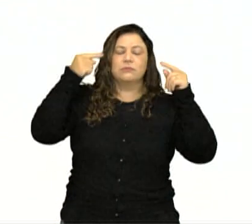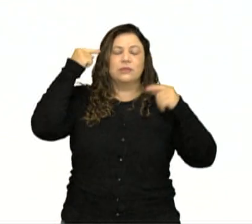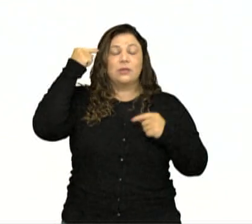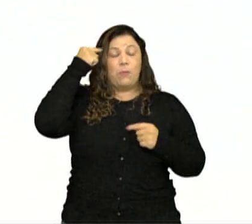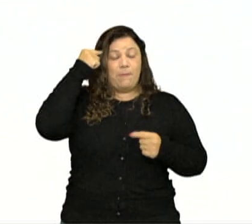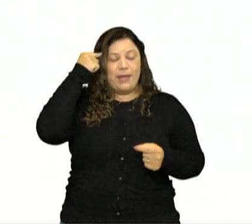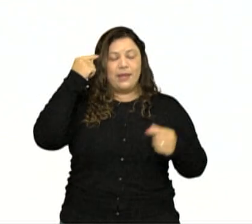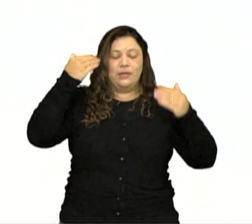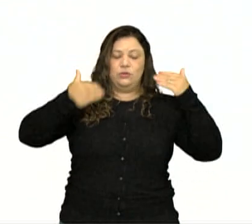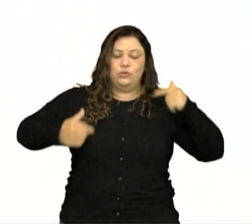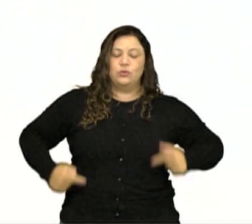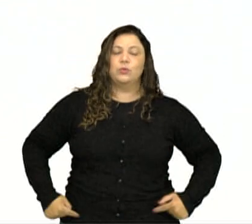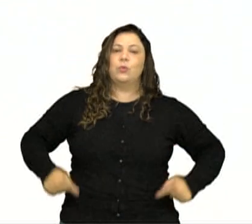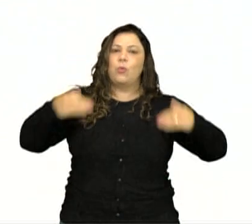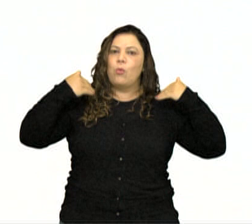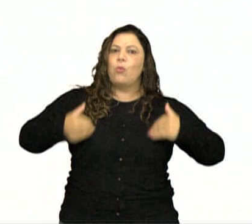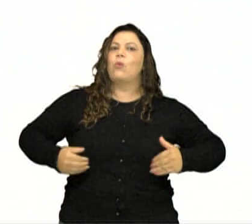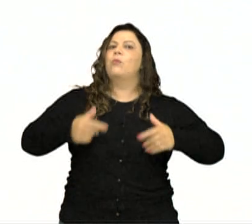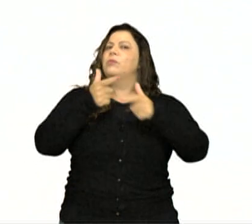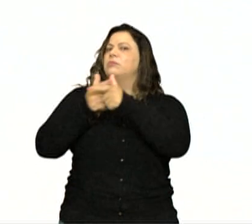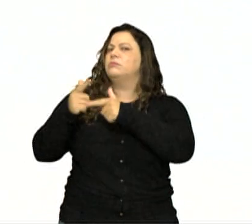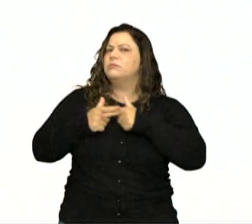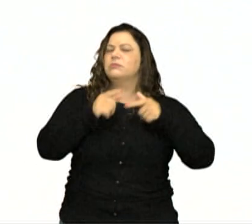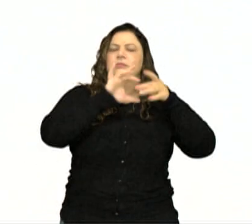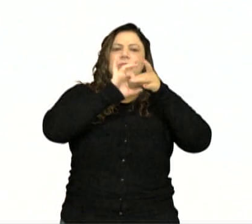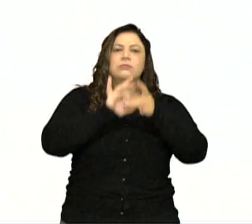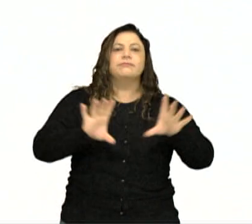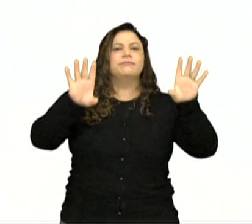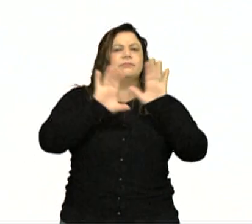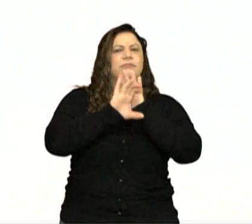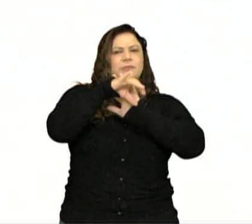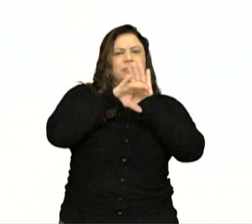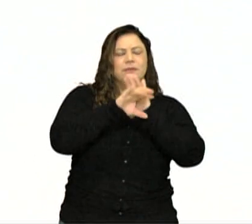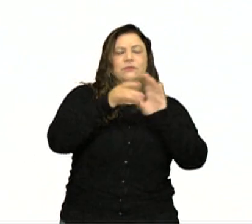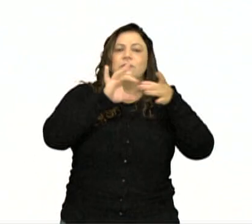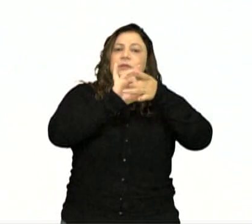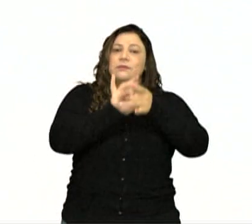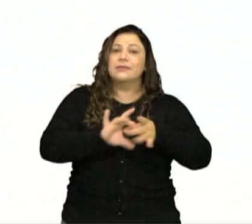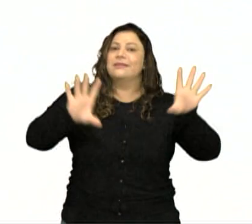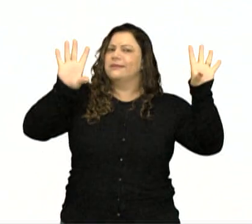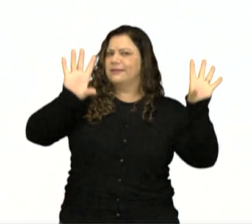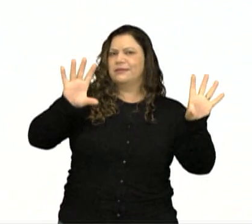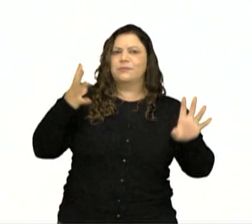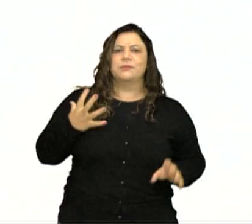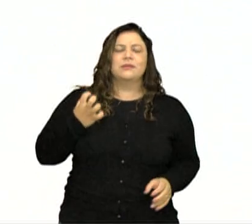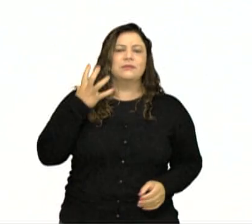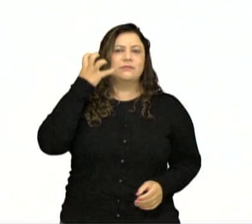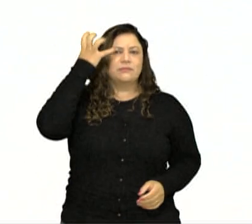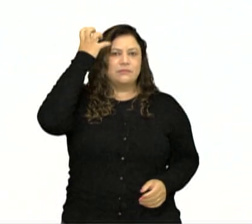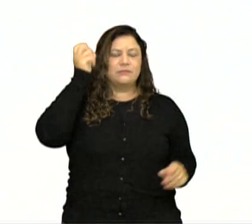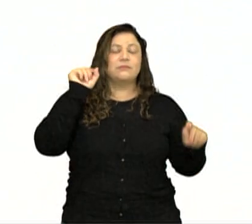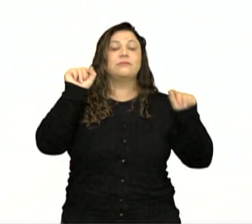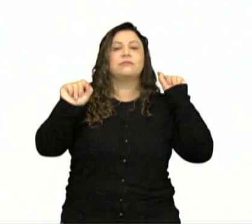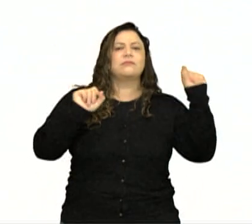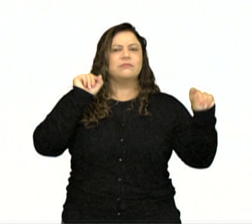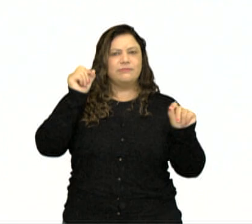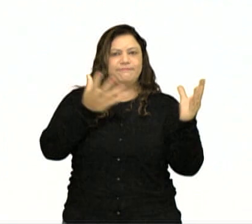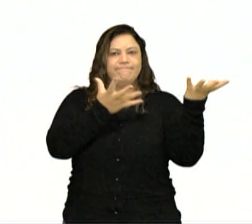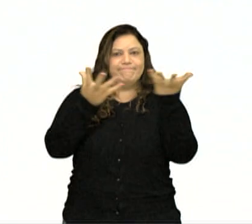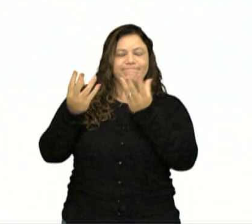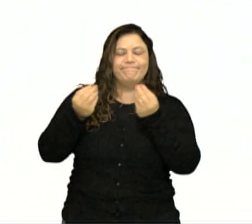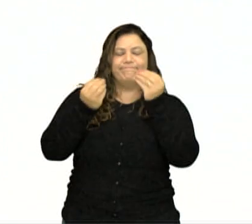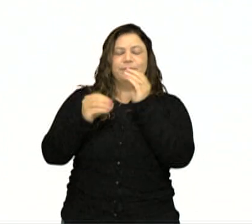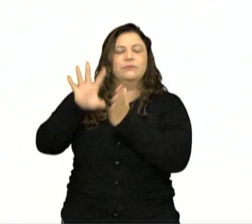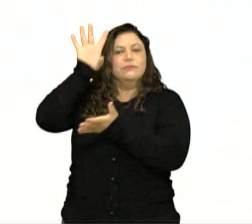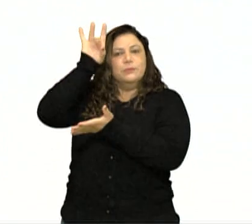da liberdade. Essa concepção de liberdade de Spinoza, uma concepção bastante